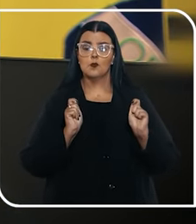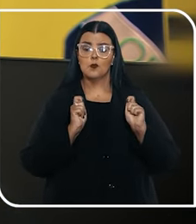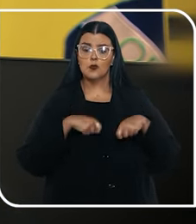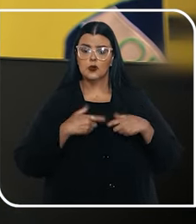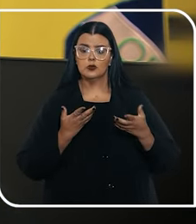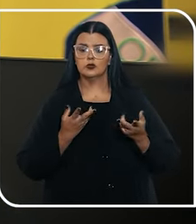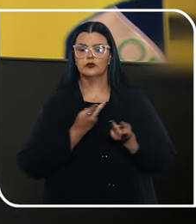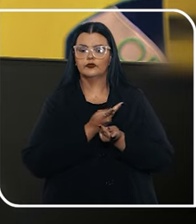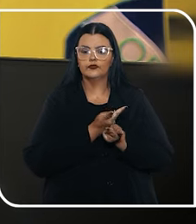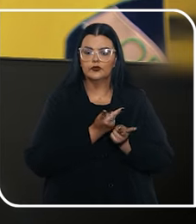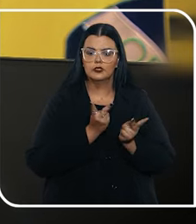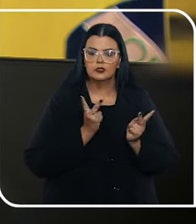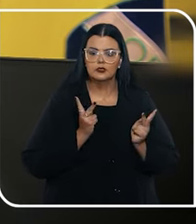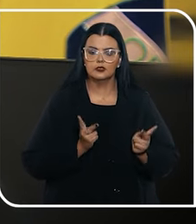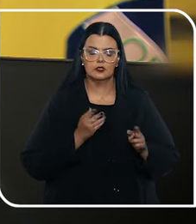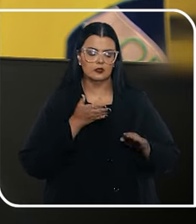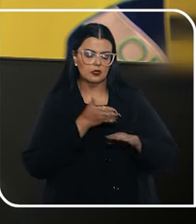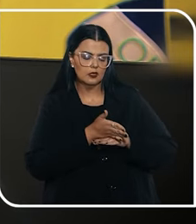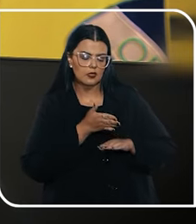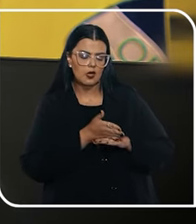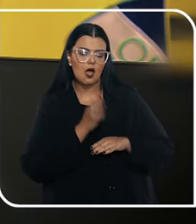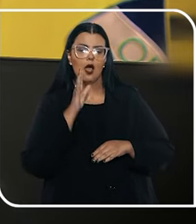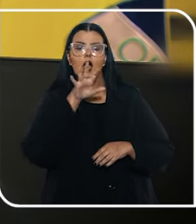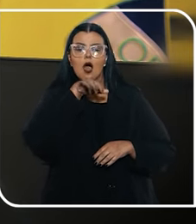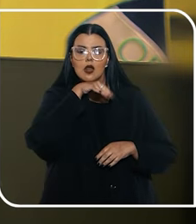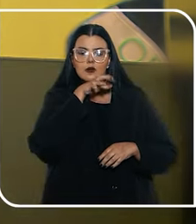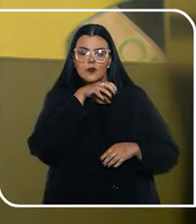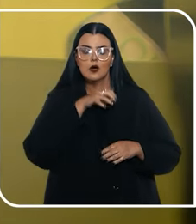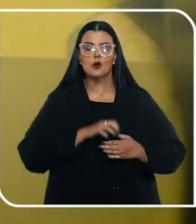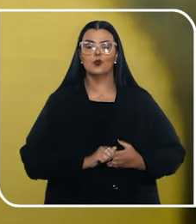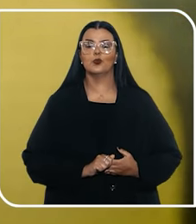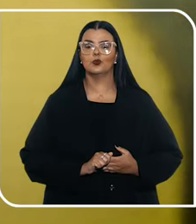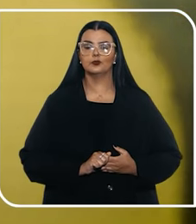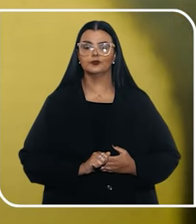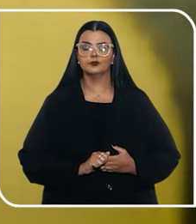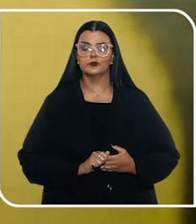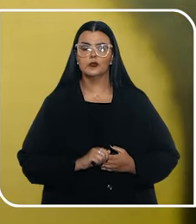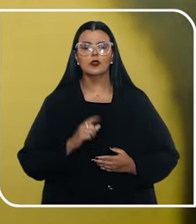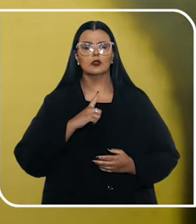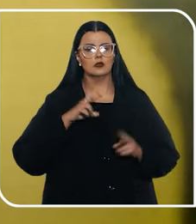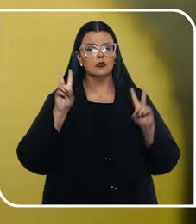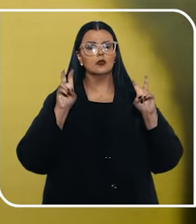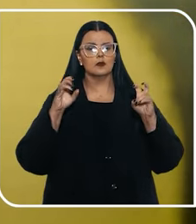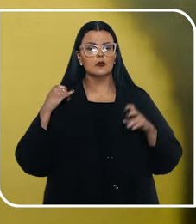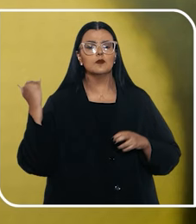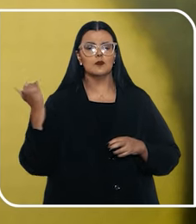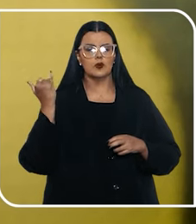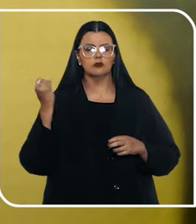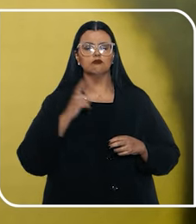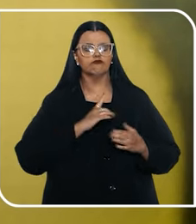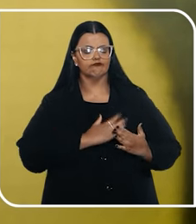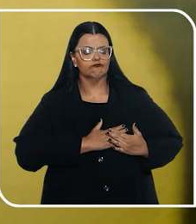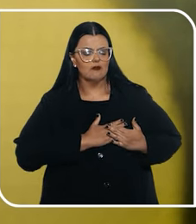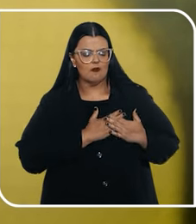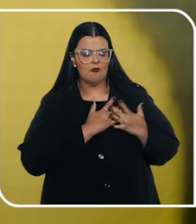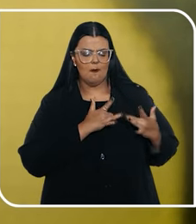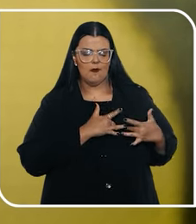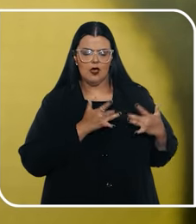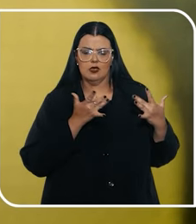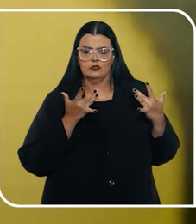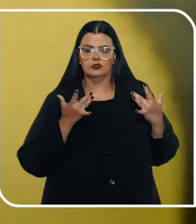se discutia a possibilidade de visitas a um animal de estimação. É um tema relevante,